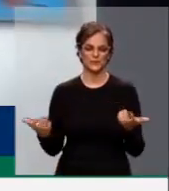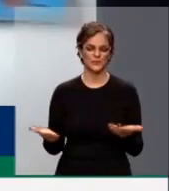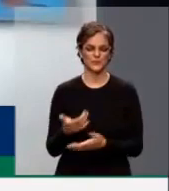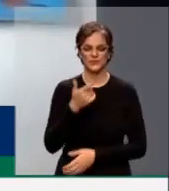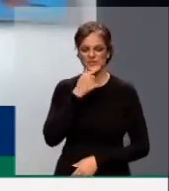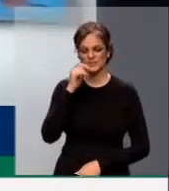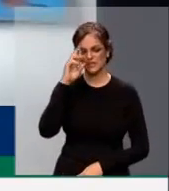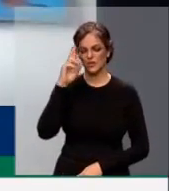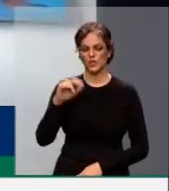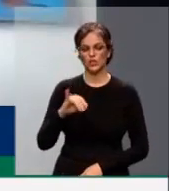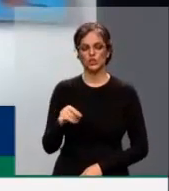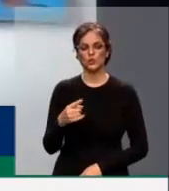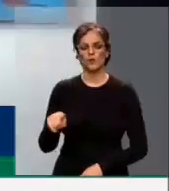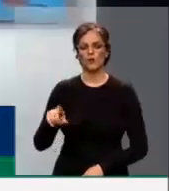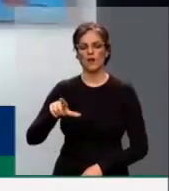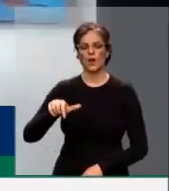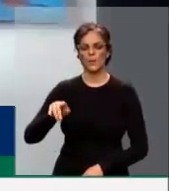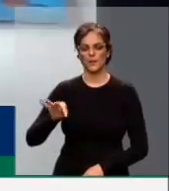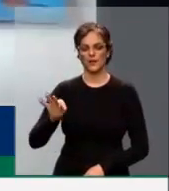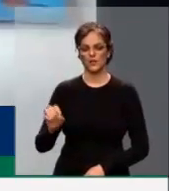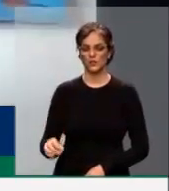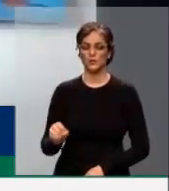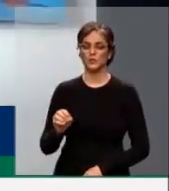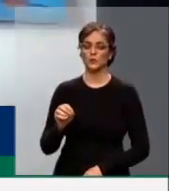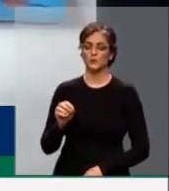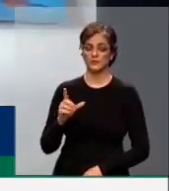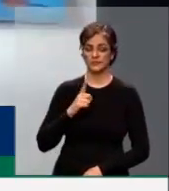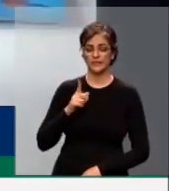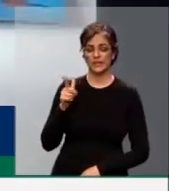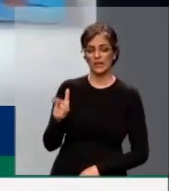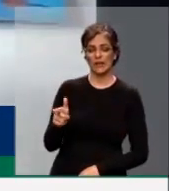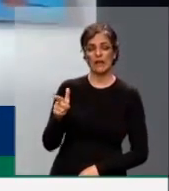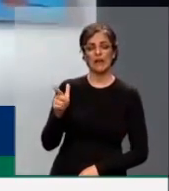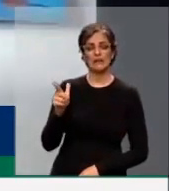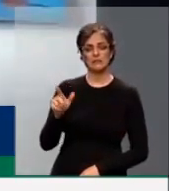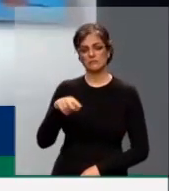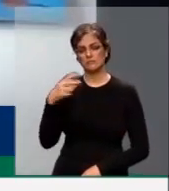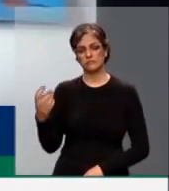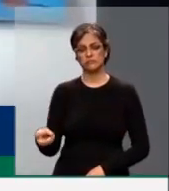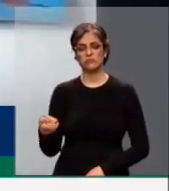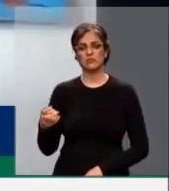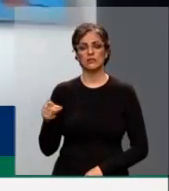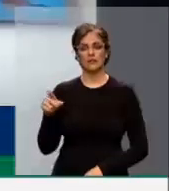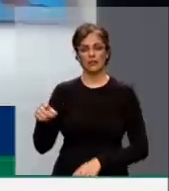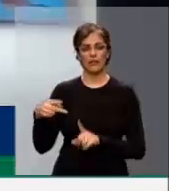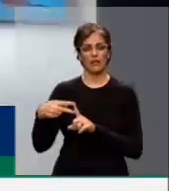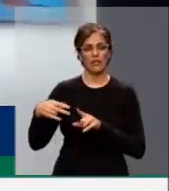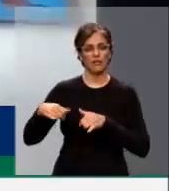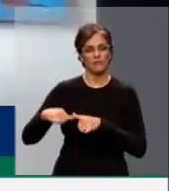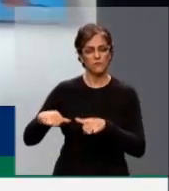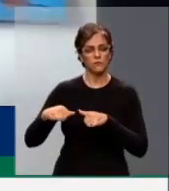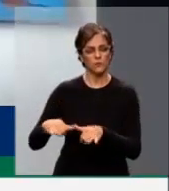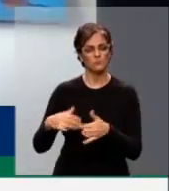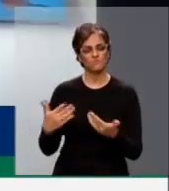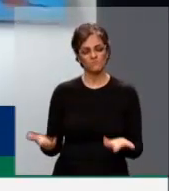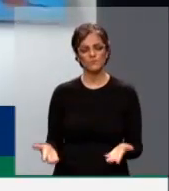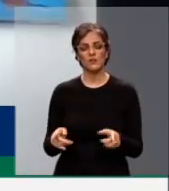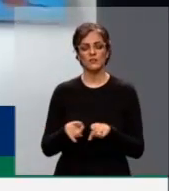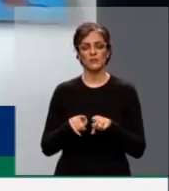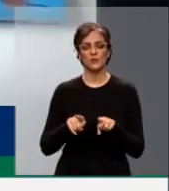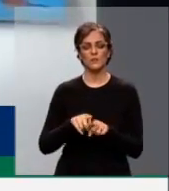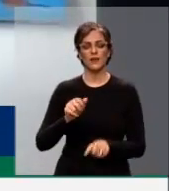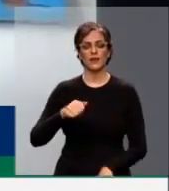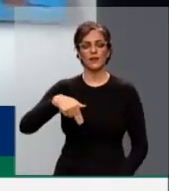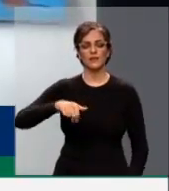senhor João Alberto, que foi assassinado no Carrefour, me solidarizar também com a Ana